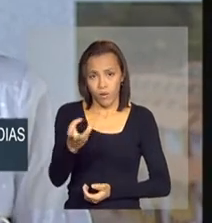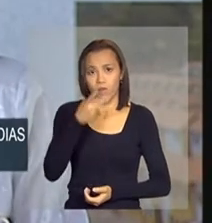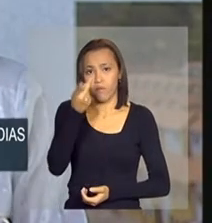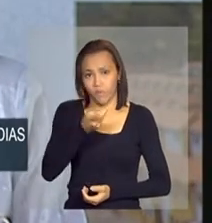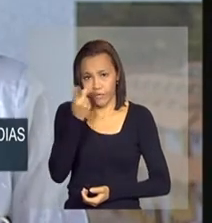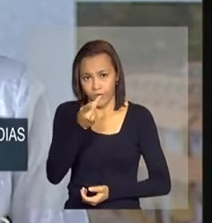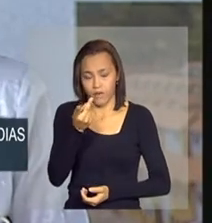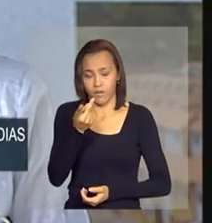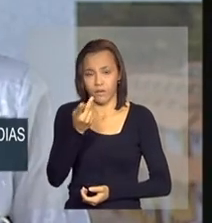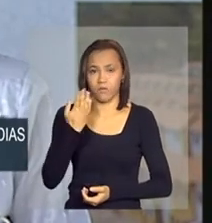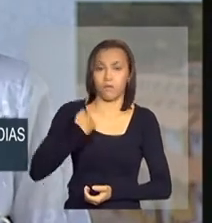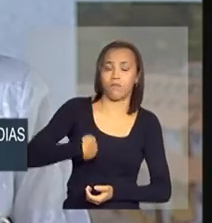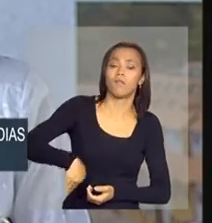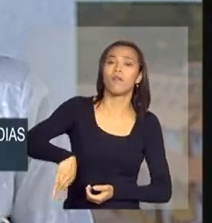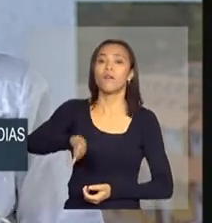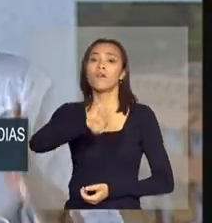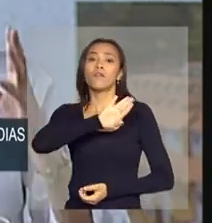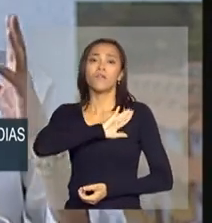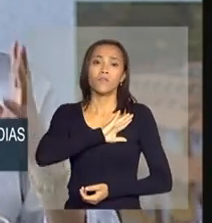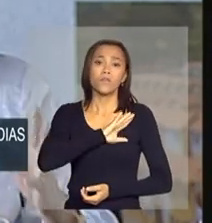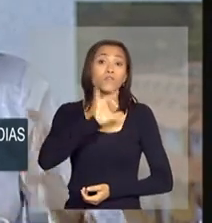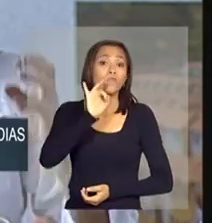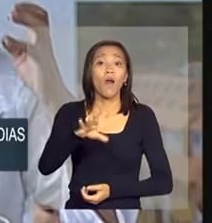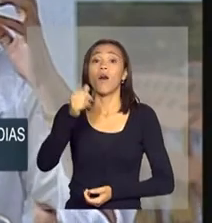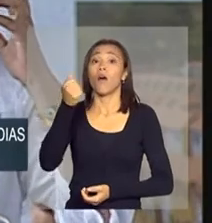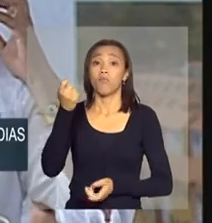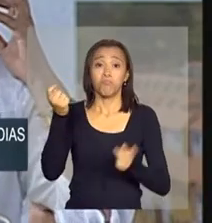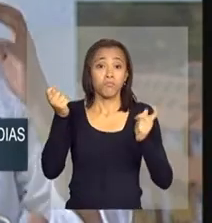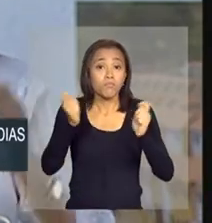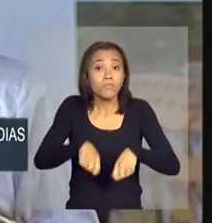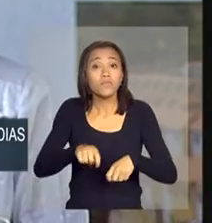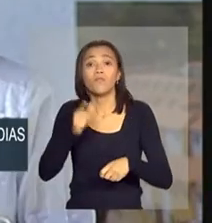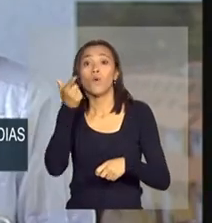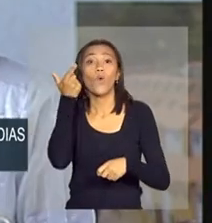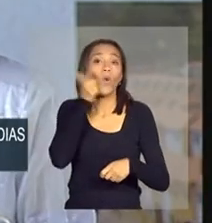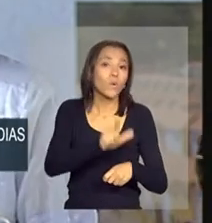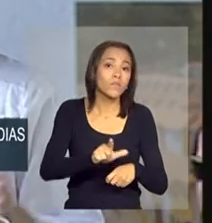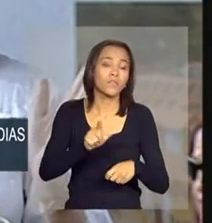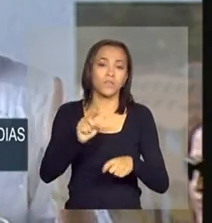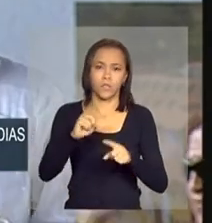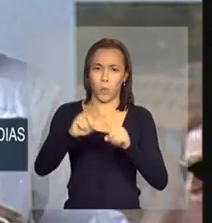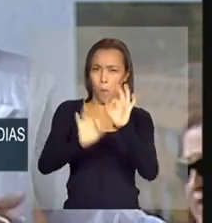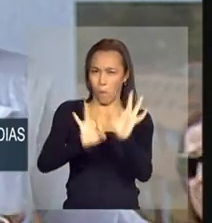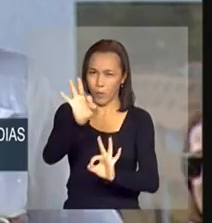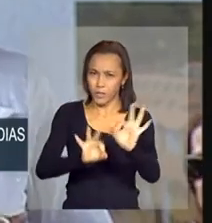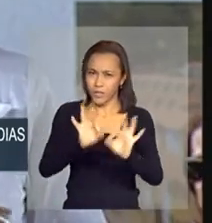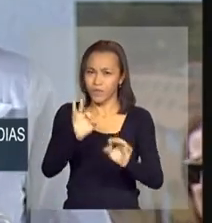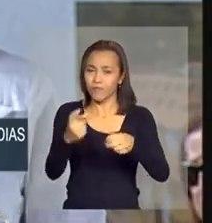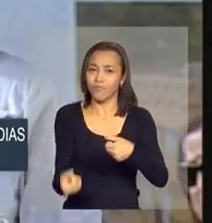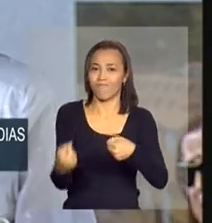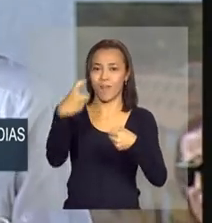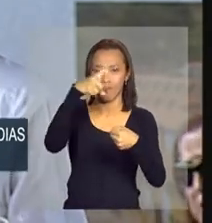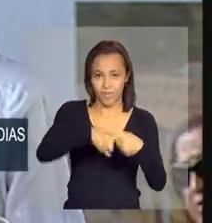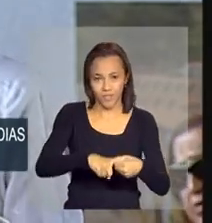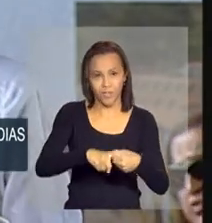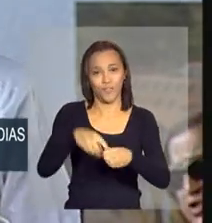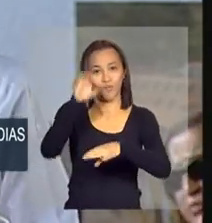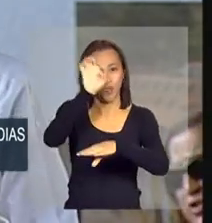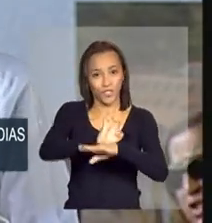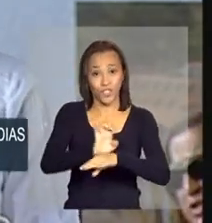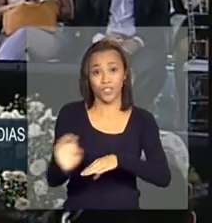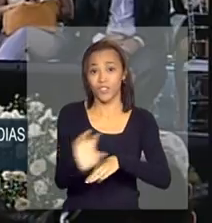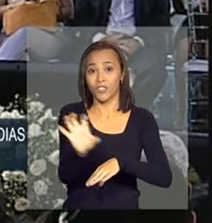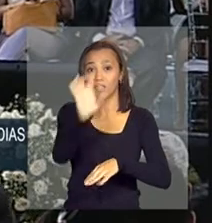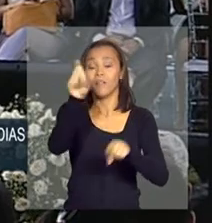que para nós nós só conseguiremos que avisar nosso projeto com a parceria do estado